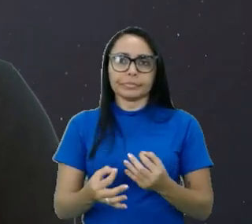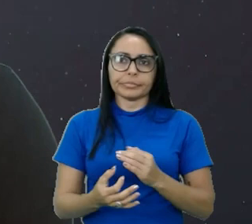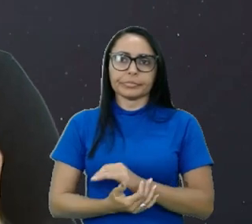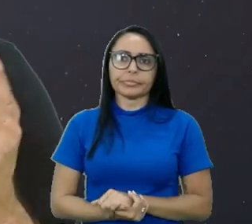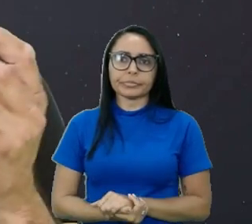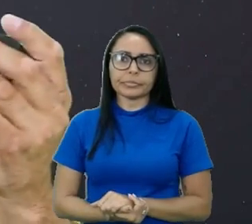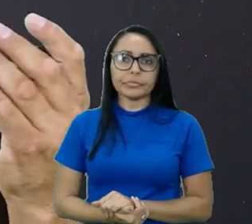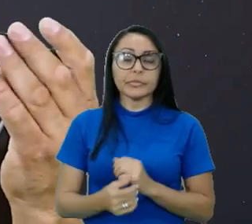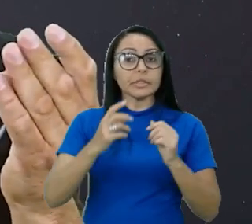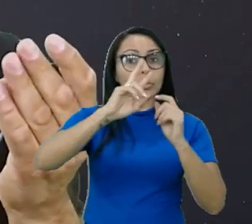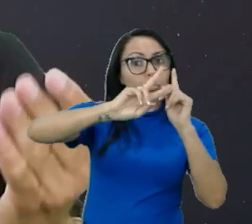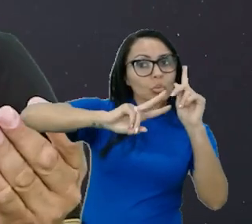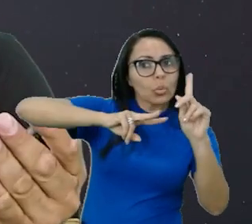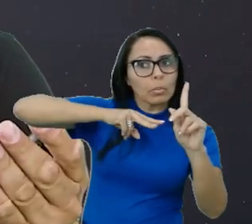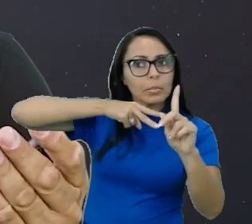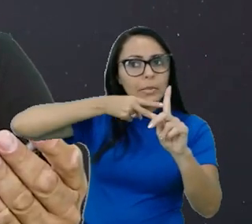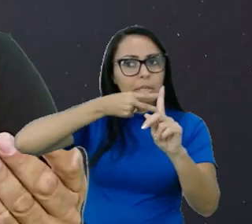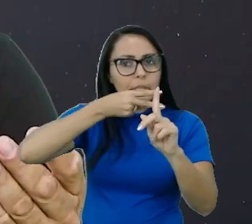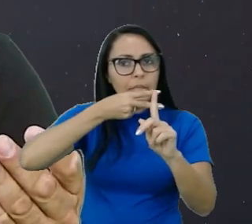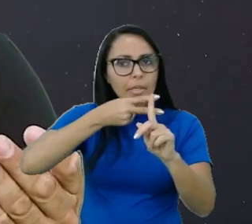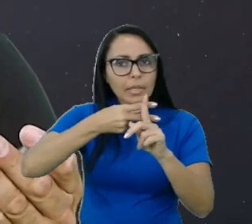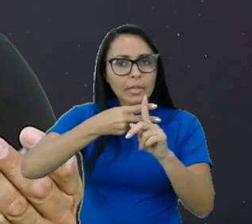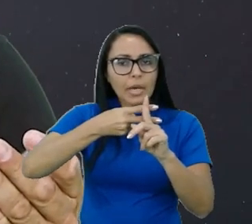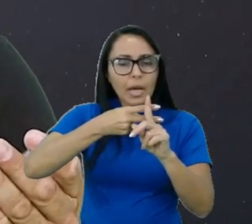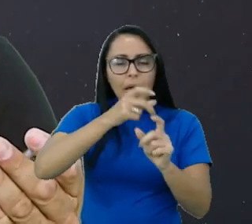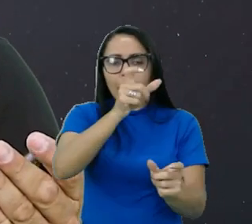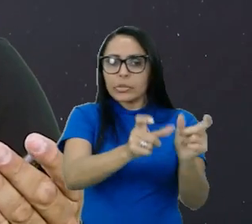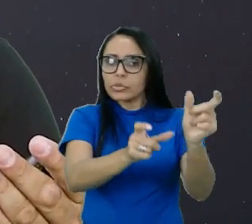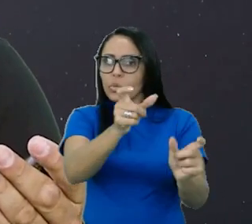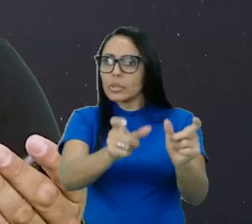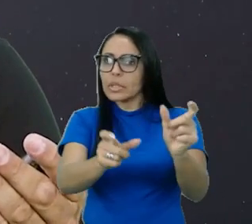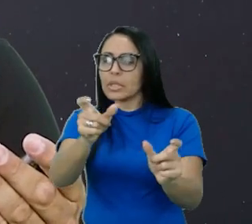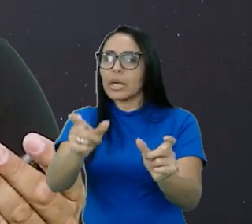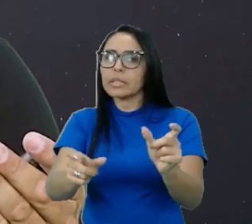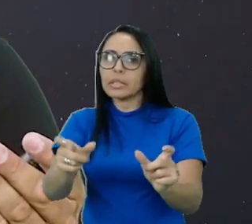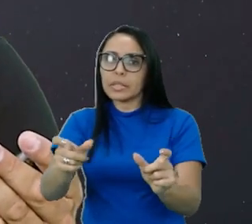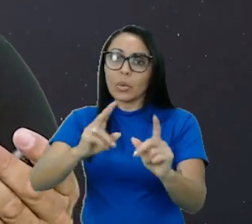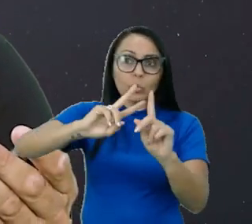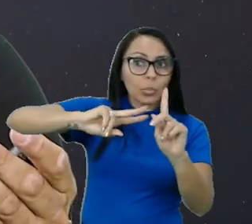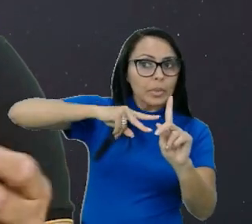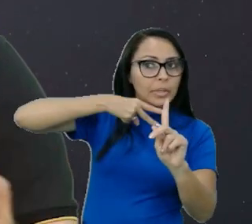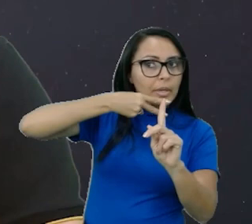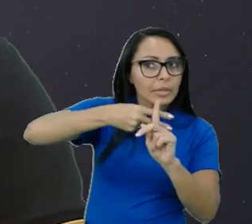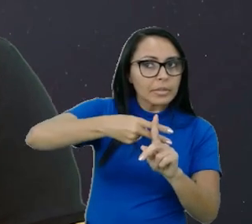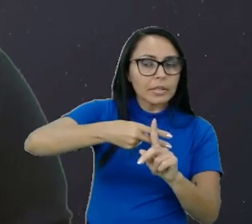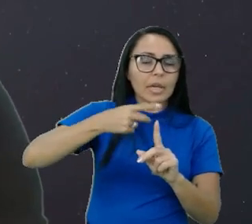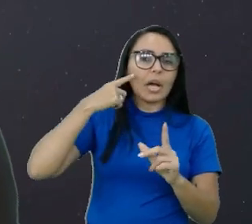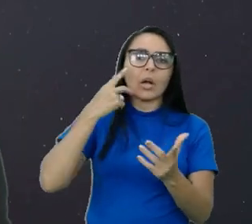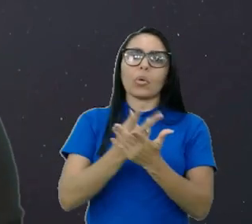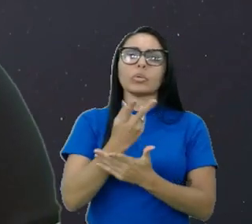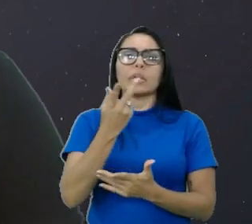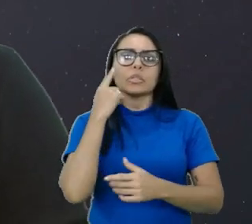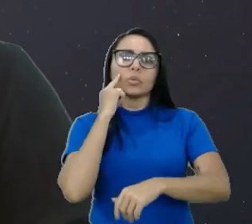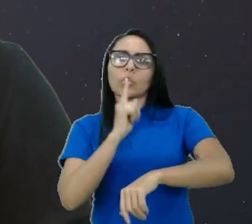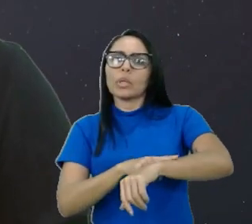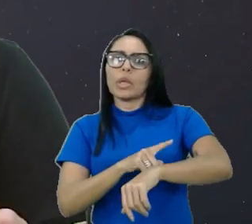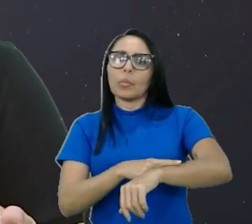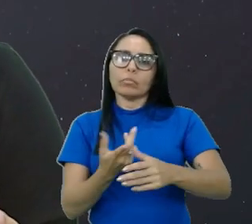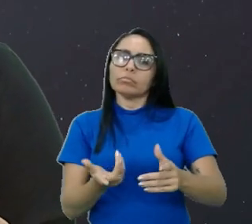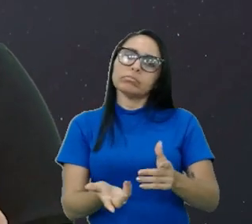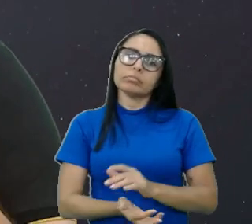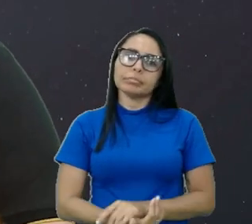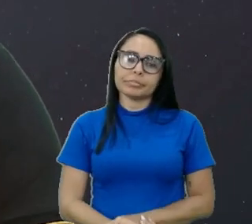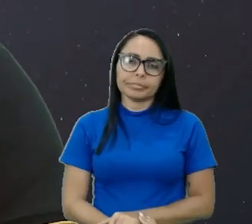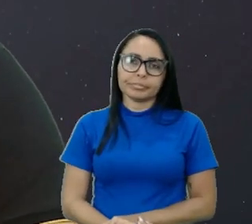eu duplicar a quantidade de trabalhador, olha, aumentei a quantidade de trabalhador, o que vai acontecer com o tempo?